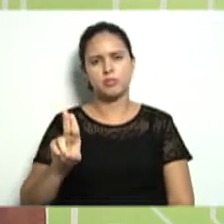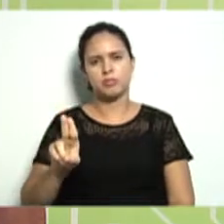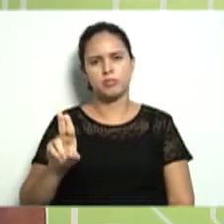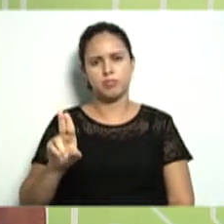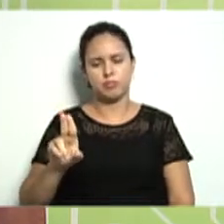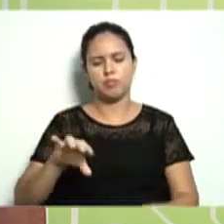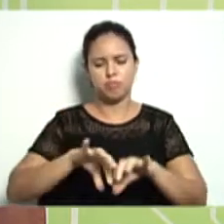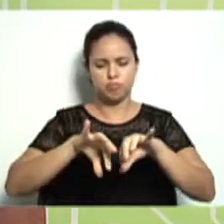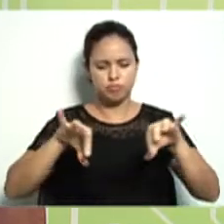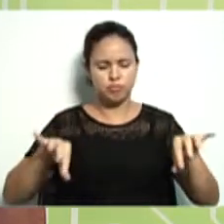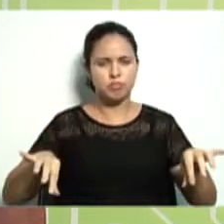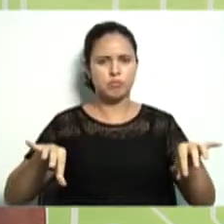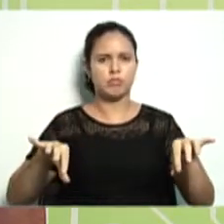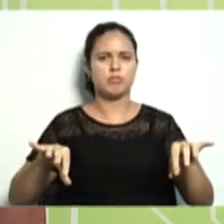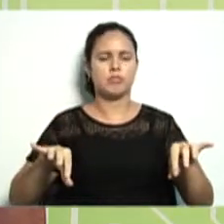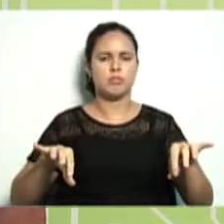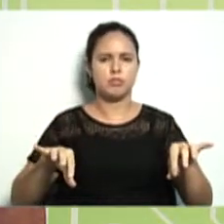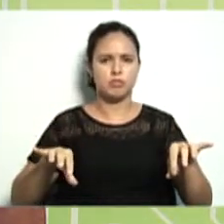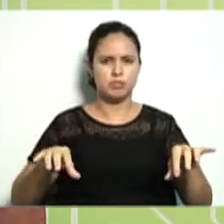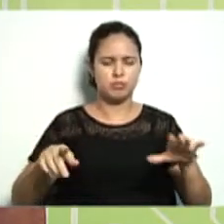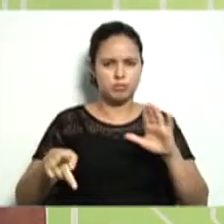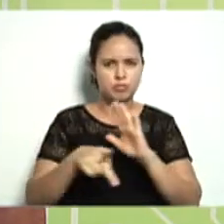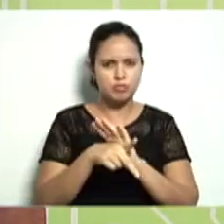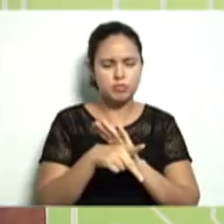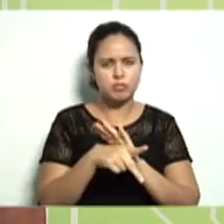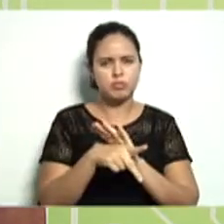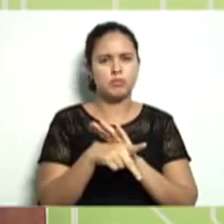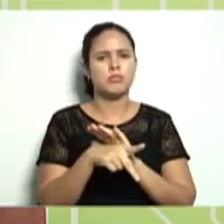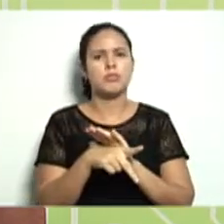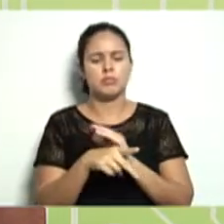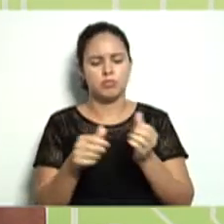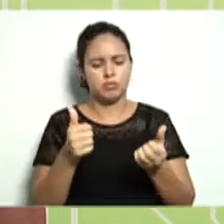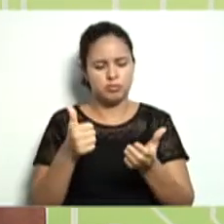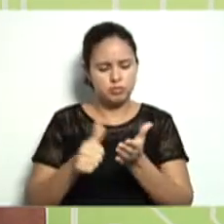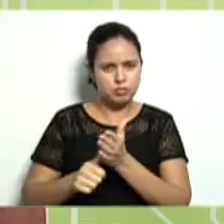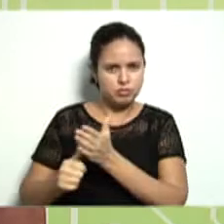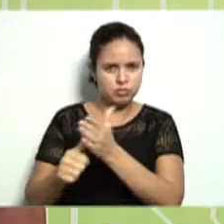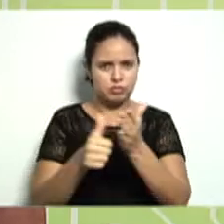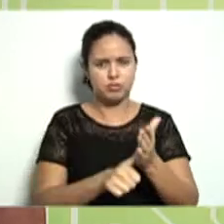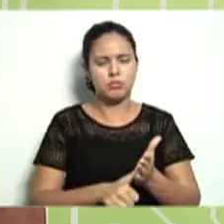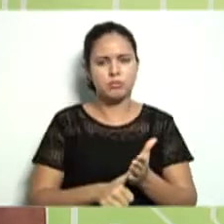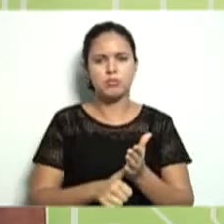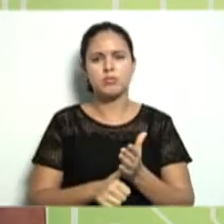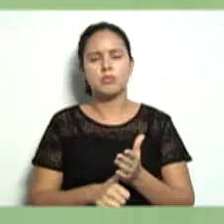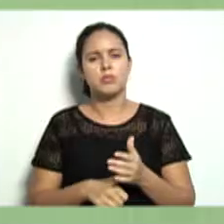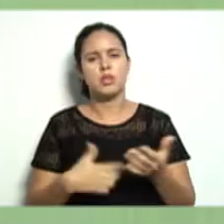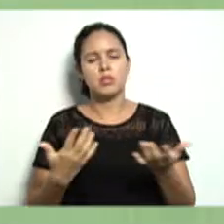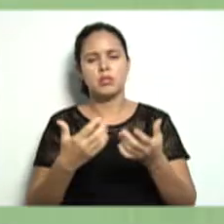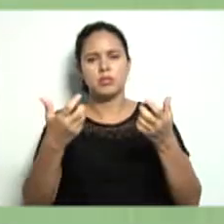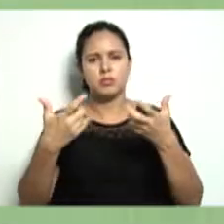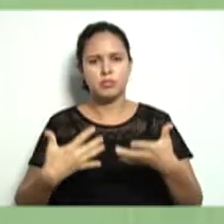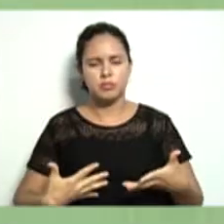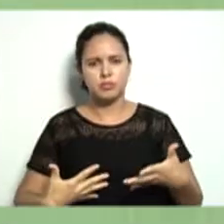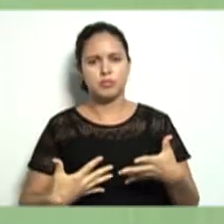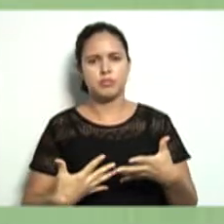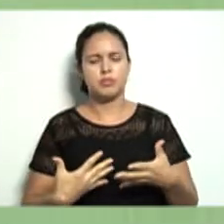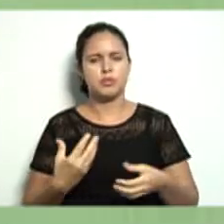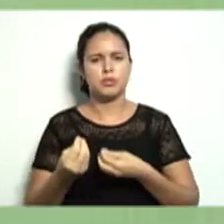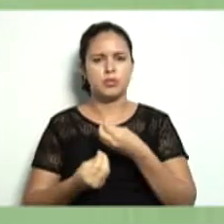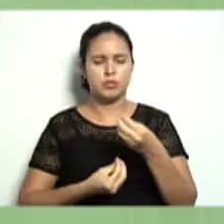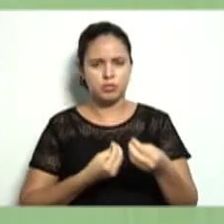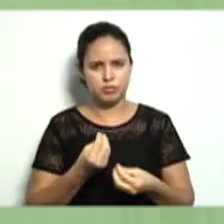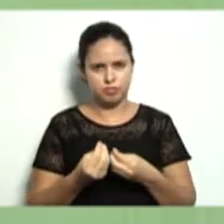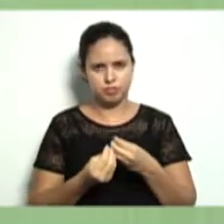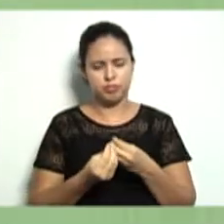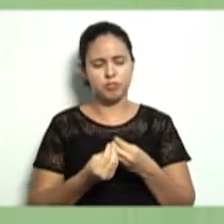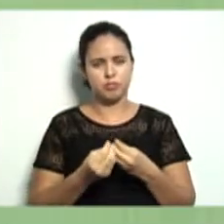essa divisão proporcionalmente aos cooperados. Vamos falar um pouquinho sobre